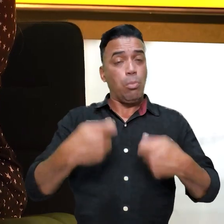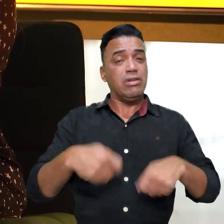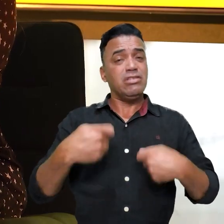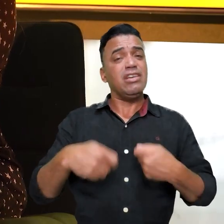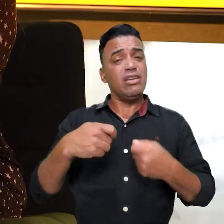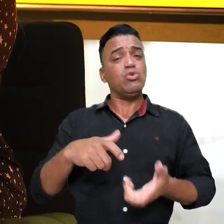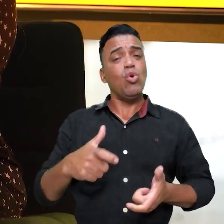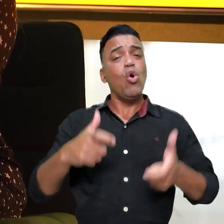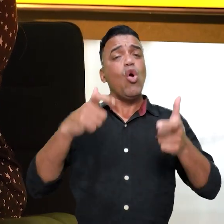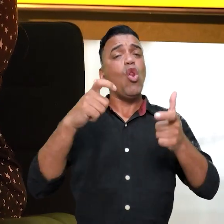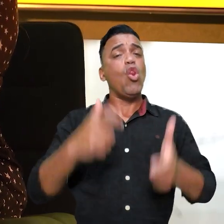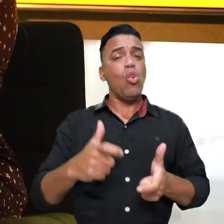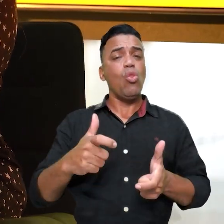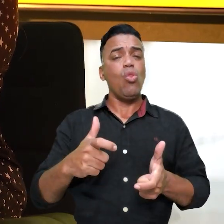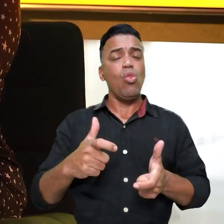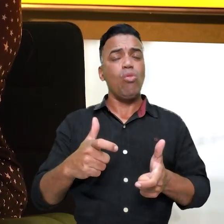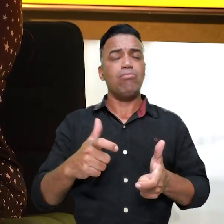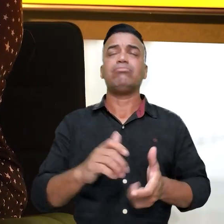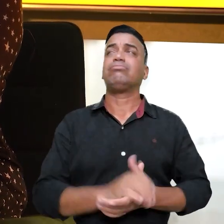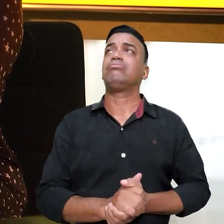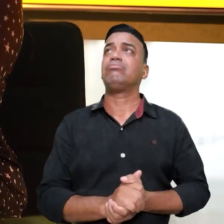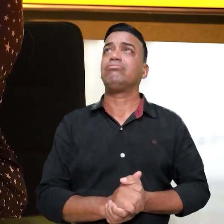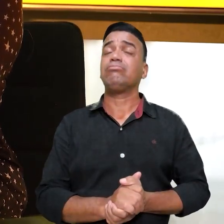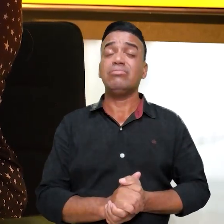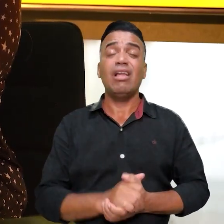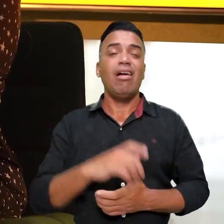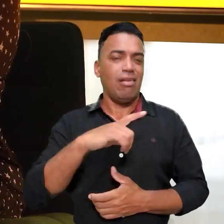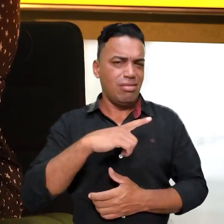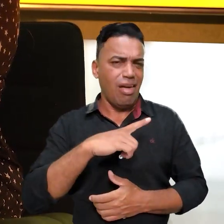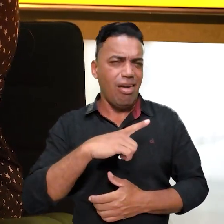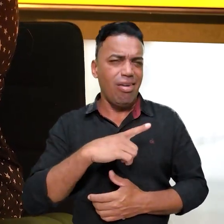lugar, e tem nele,